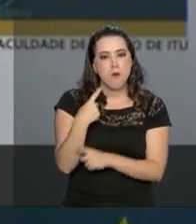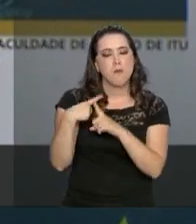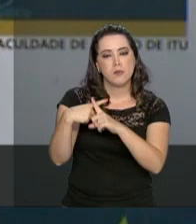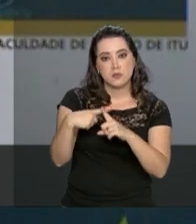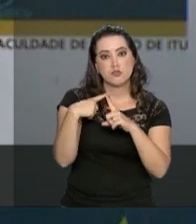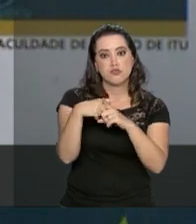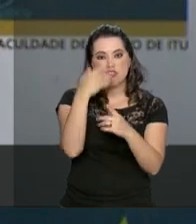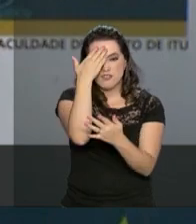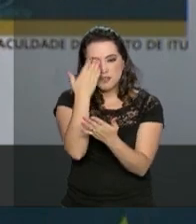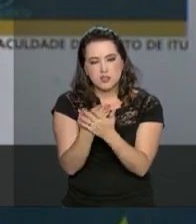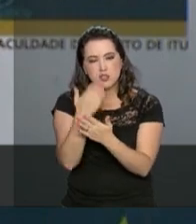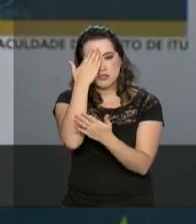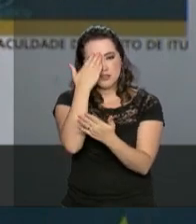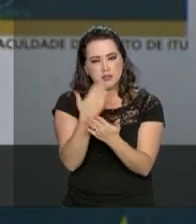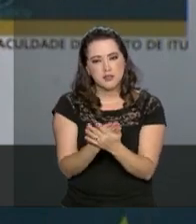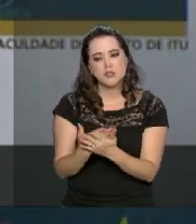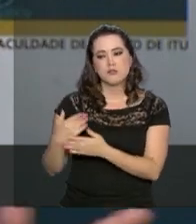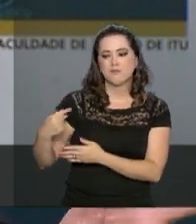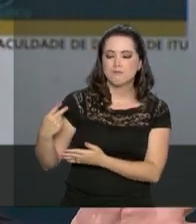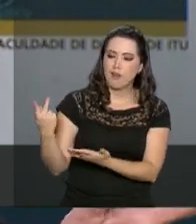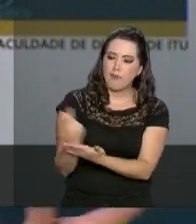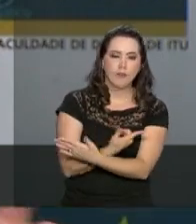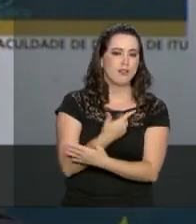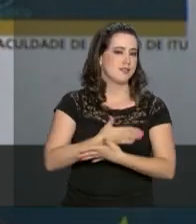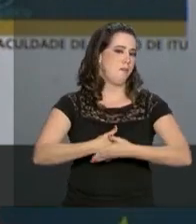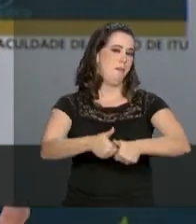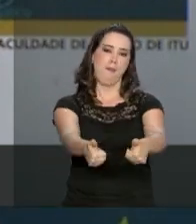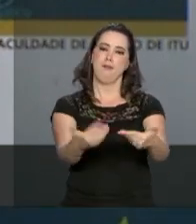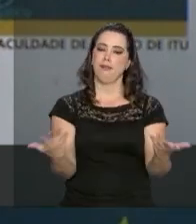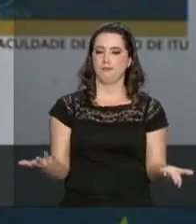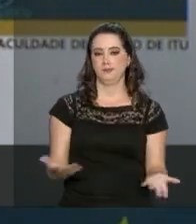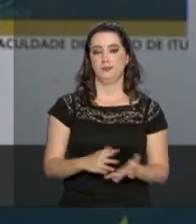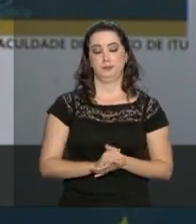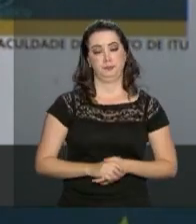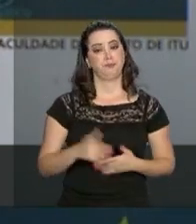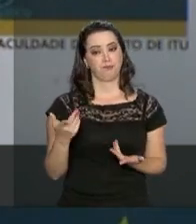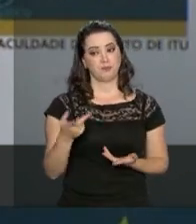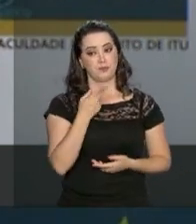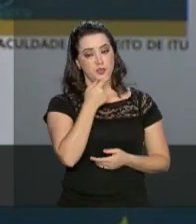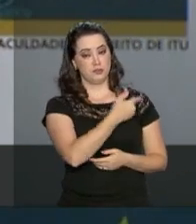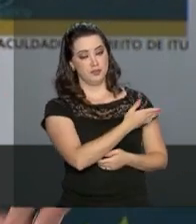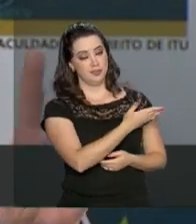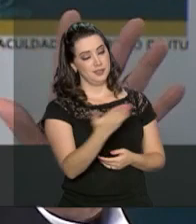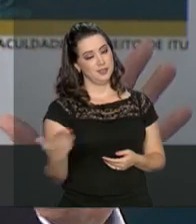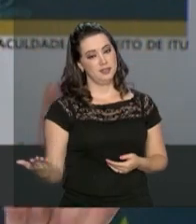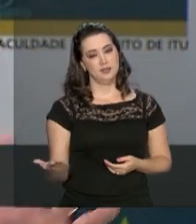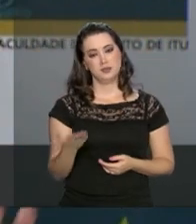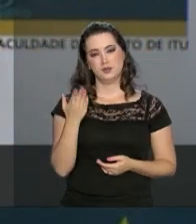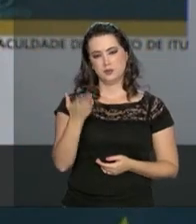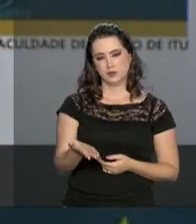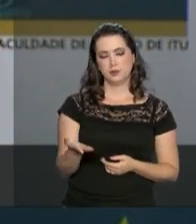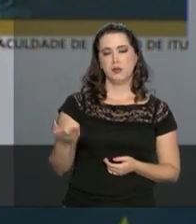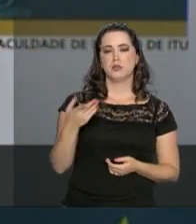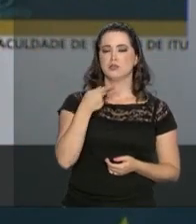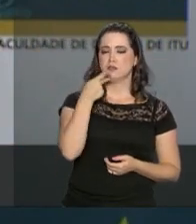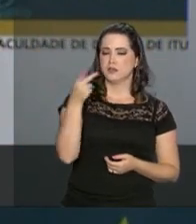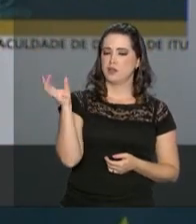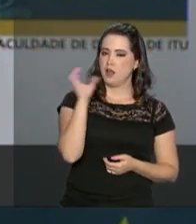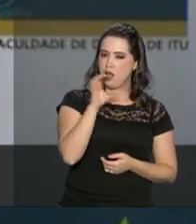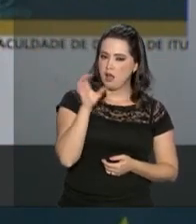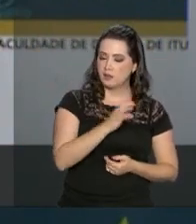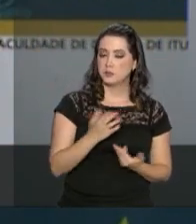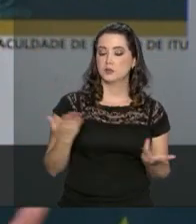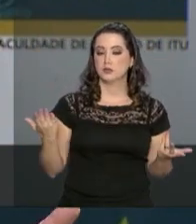na faculdade de Itu, eu quero muito pregar aos amigos e amigas que vieram aqui esta brevíssima